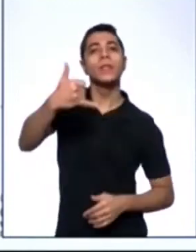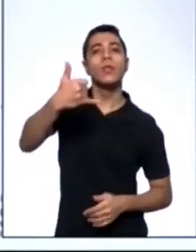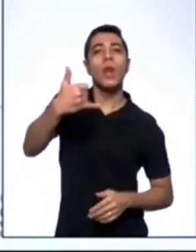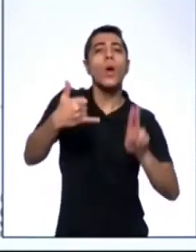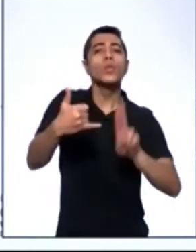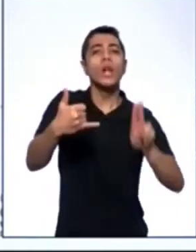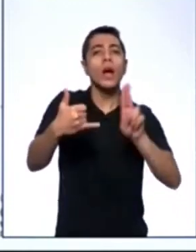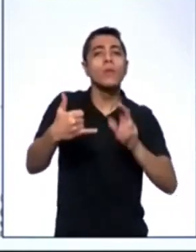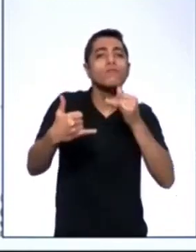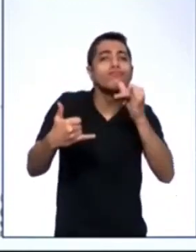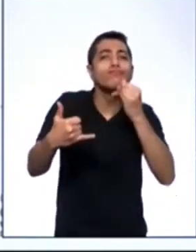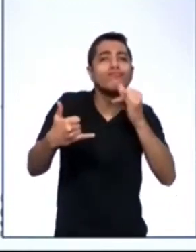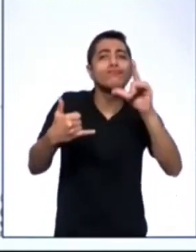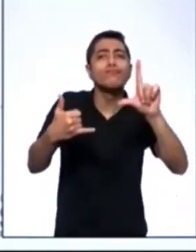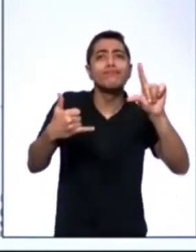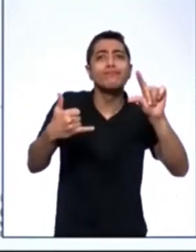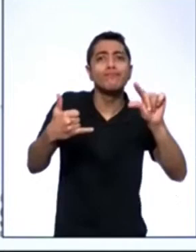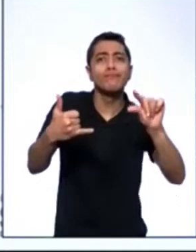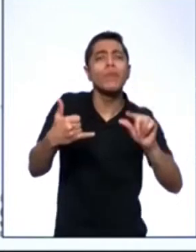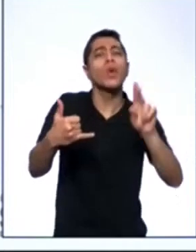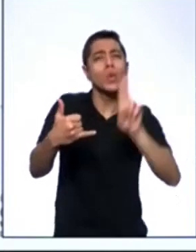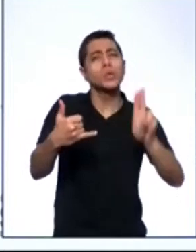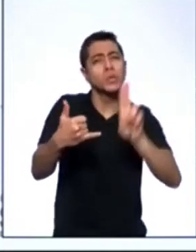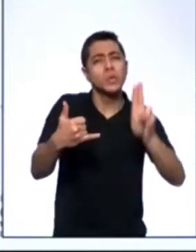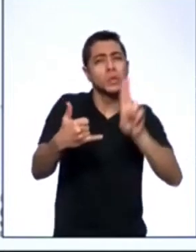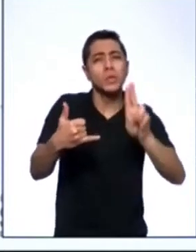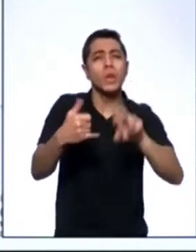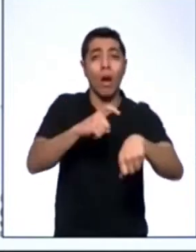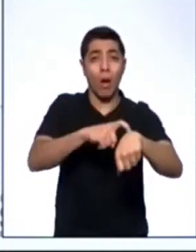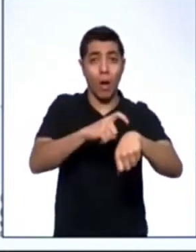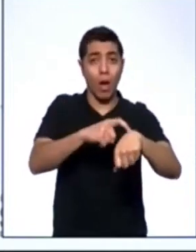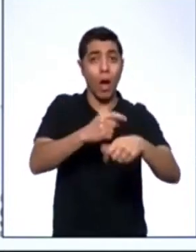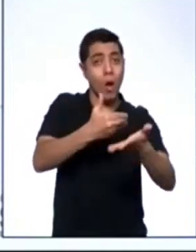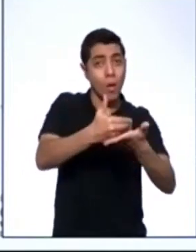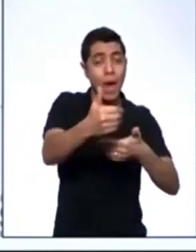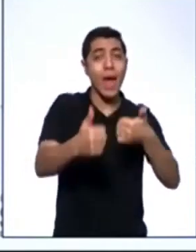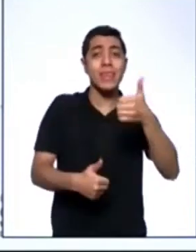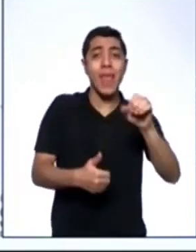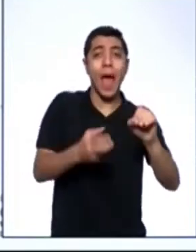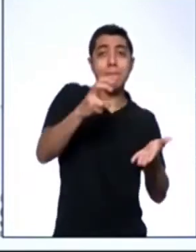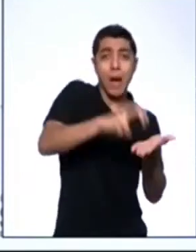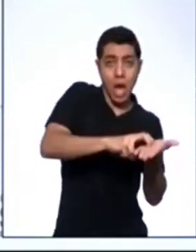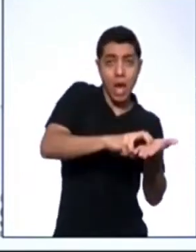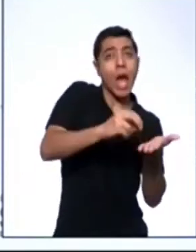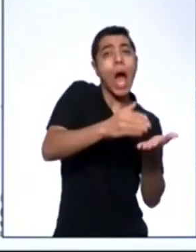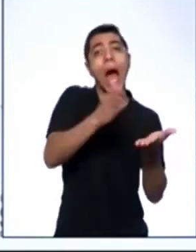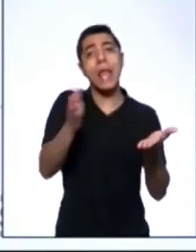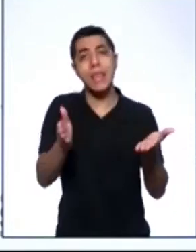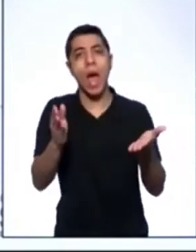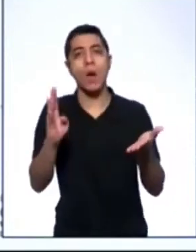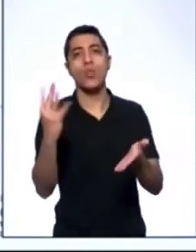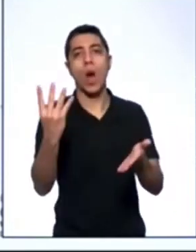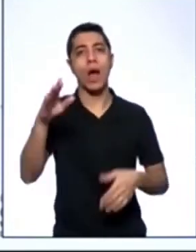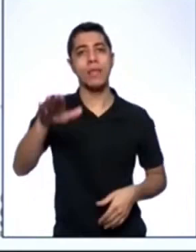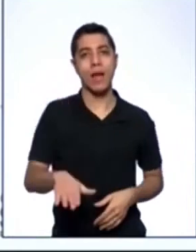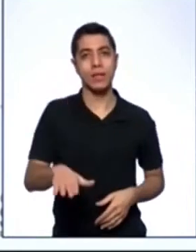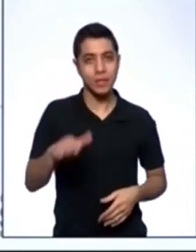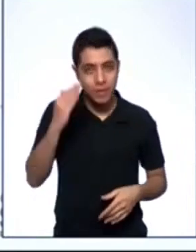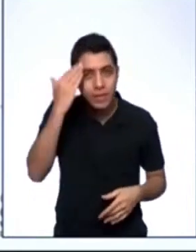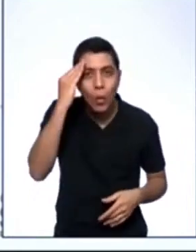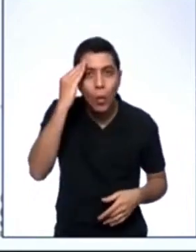quatro horas da tarde tá bom só como que eu consumo Manteve o mesmo padrão Ou seja é uma